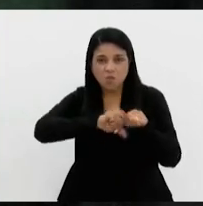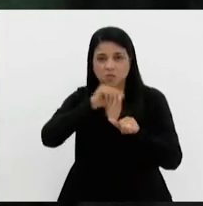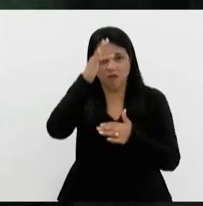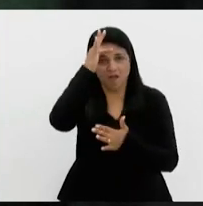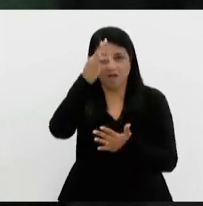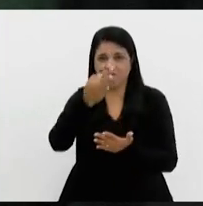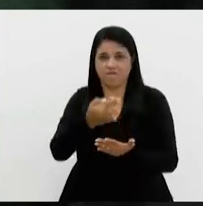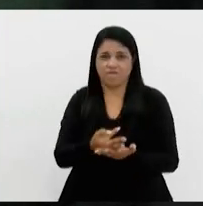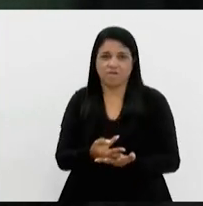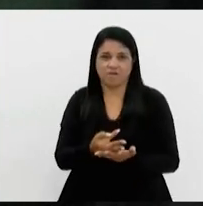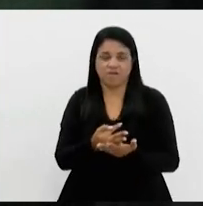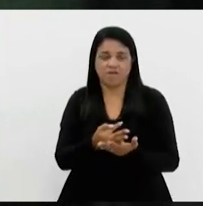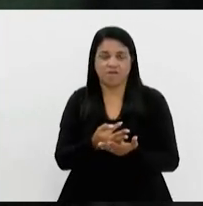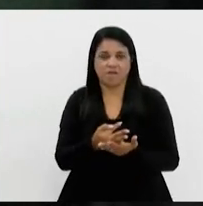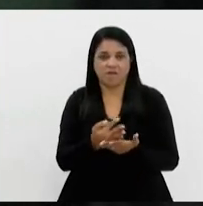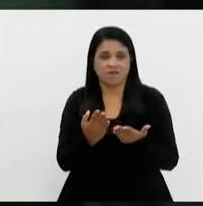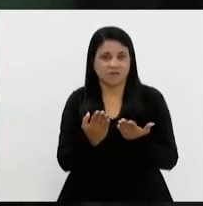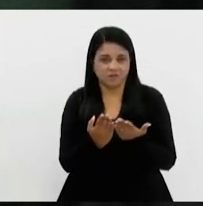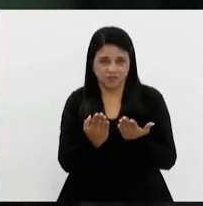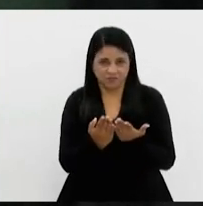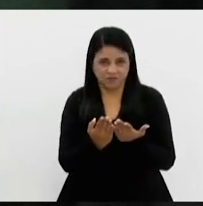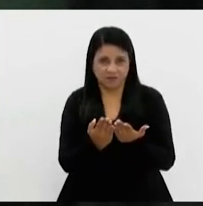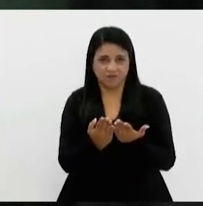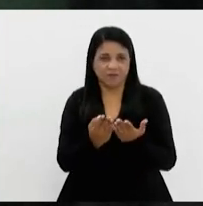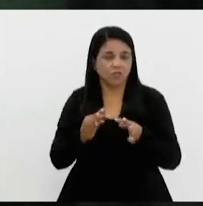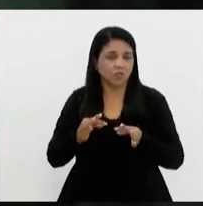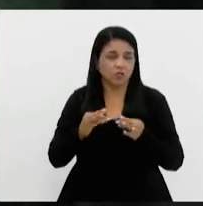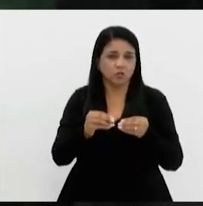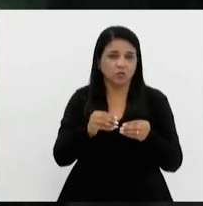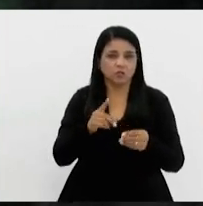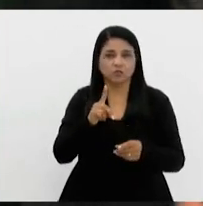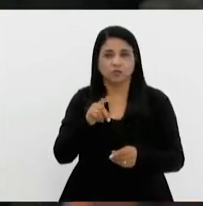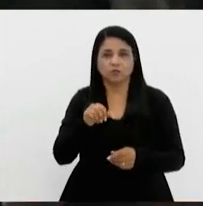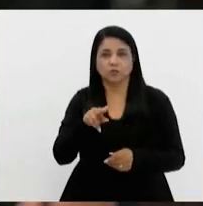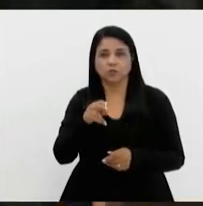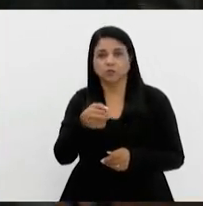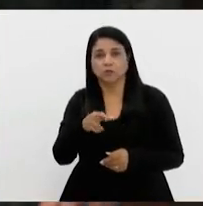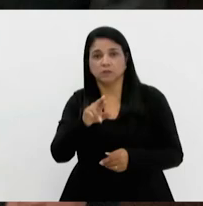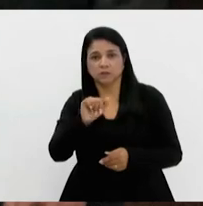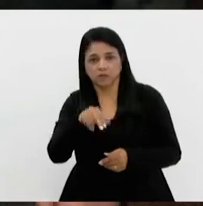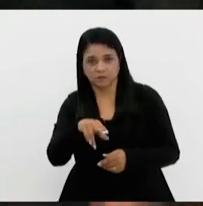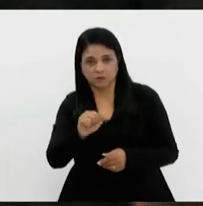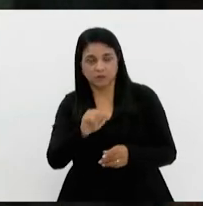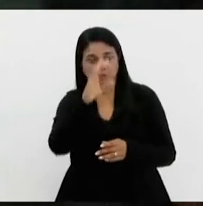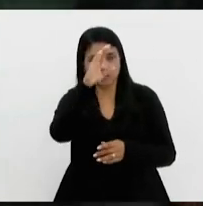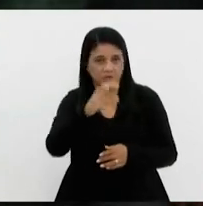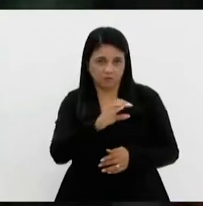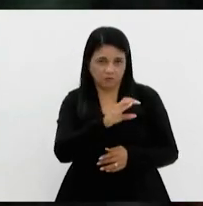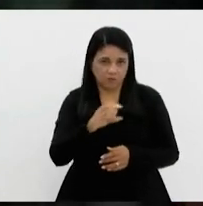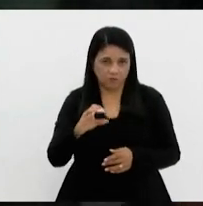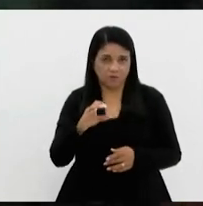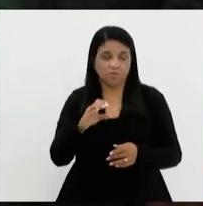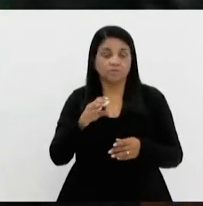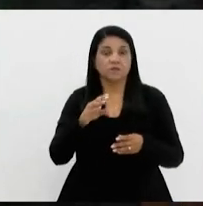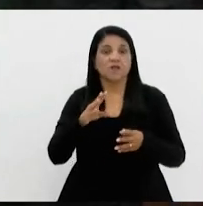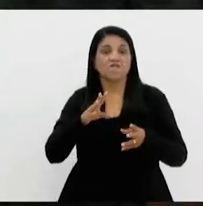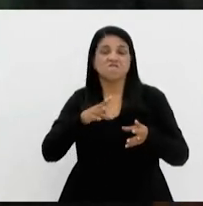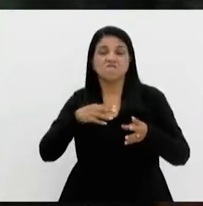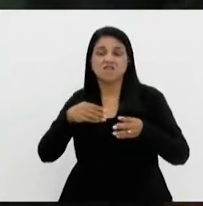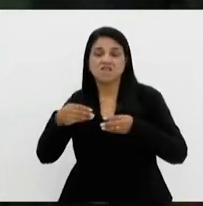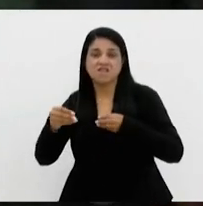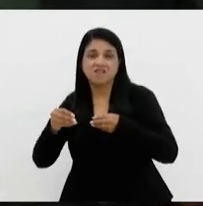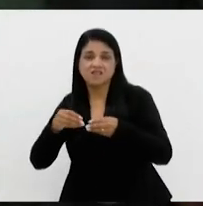cristã, todos os dogmas religiosos, todos os dogmas da Igreja Católica, flexibilizando